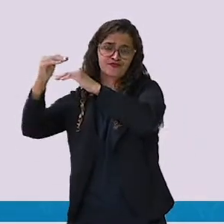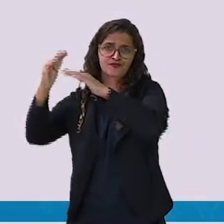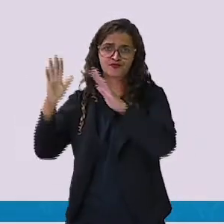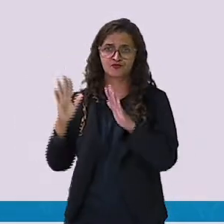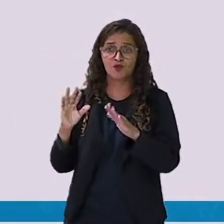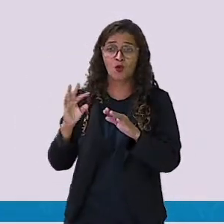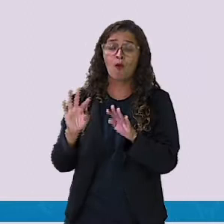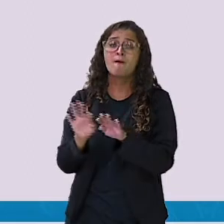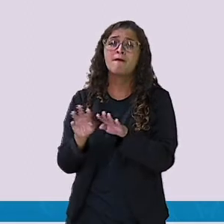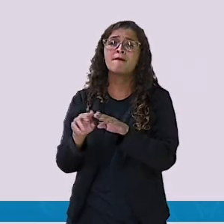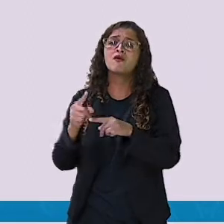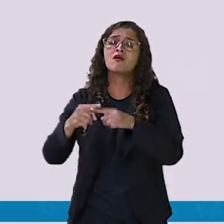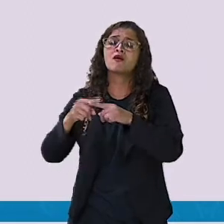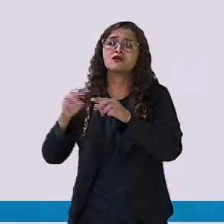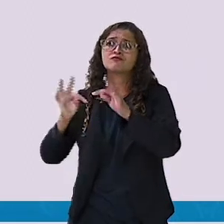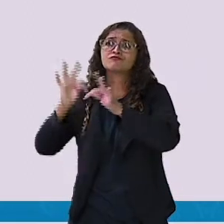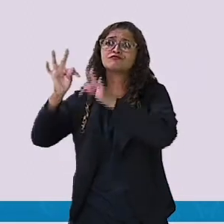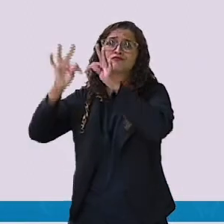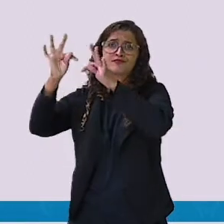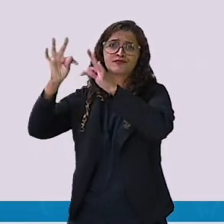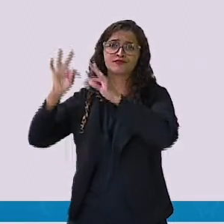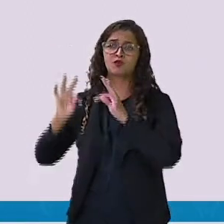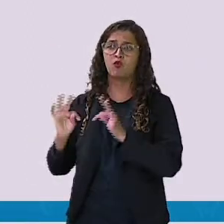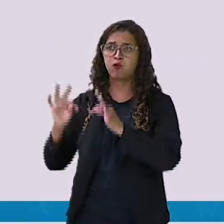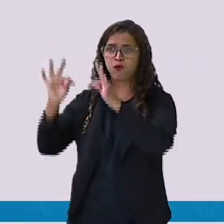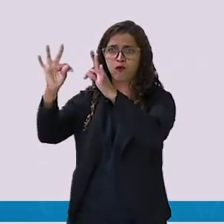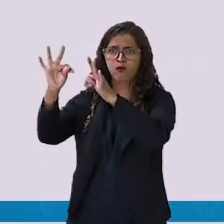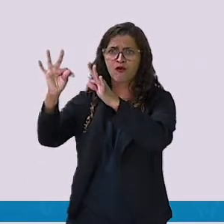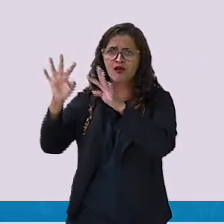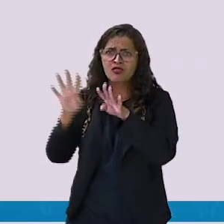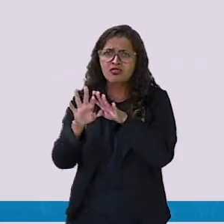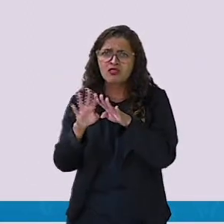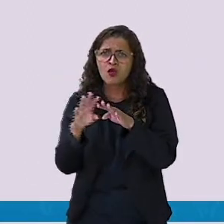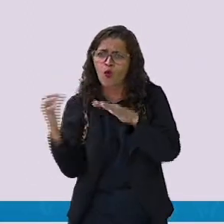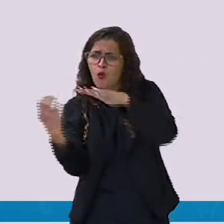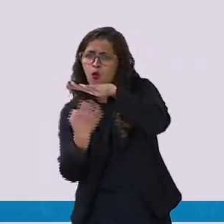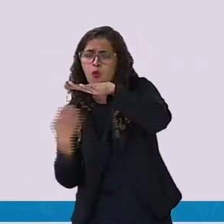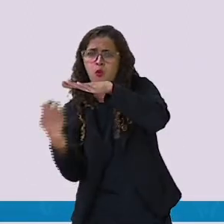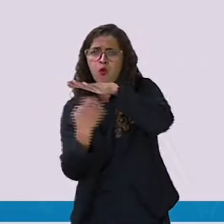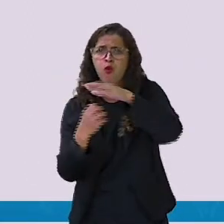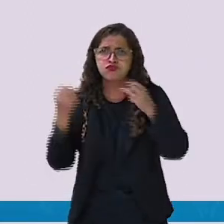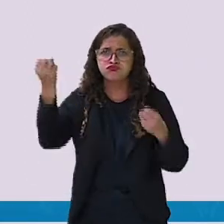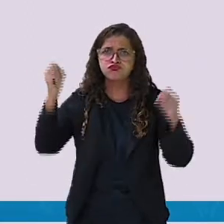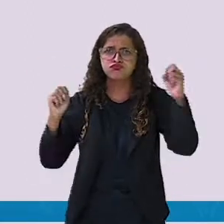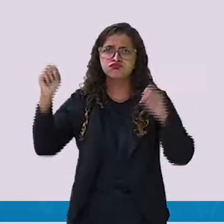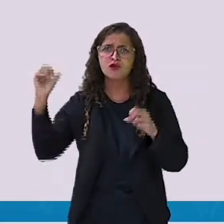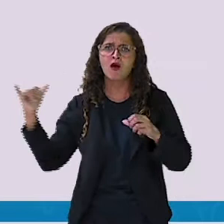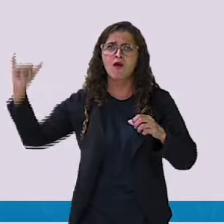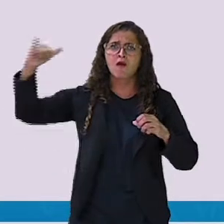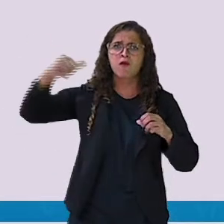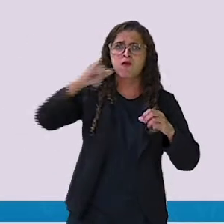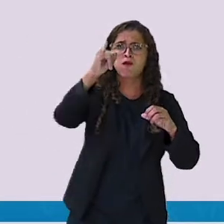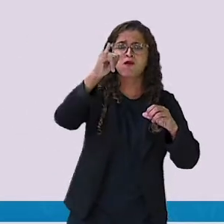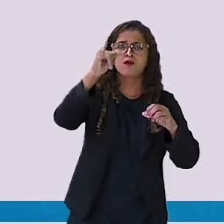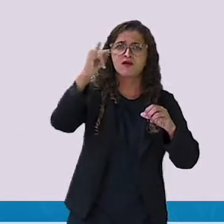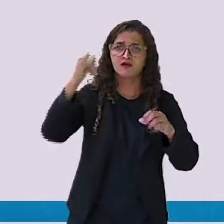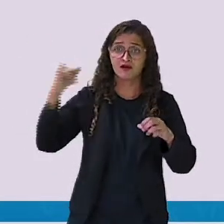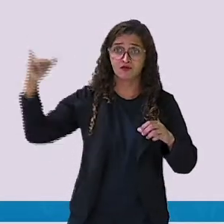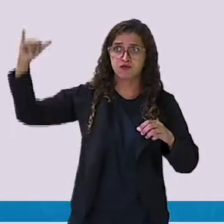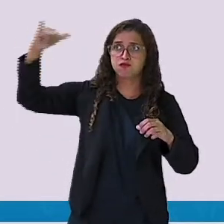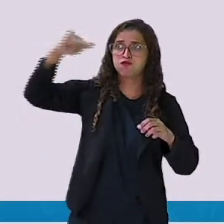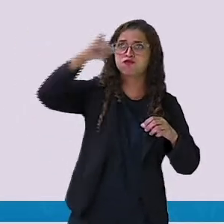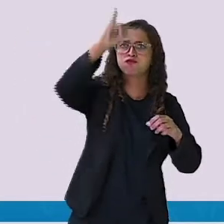desenvolvida, como a indústria de aviões, telefones celulares, computadores, automóveis e